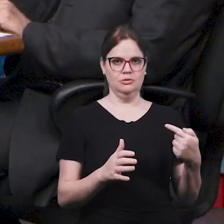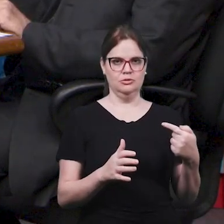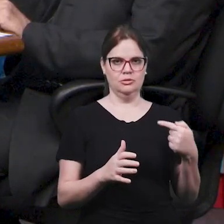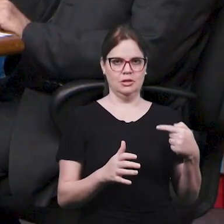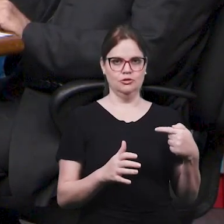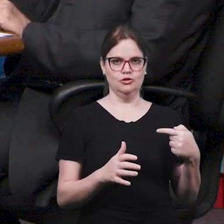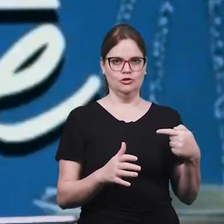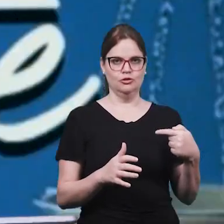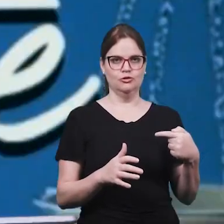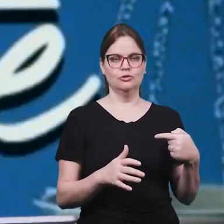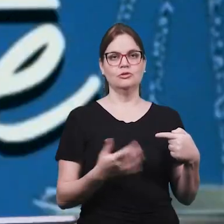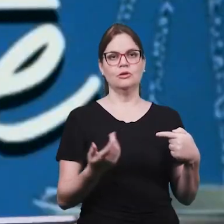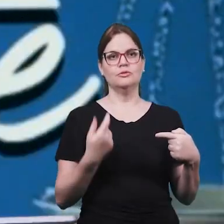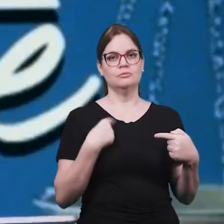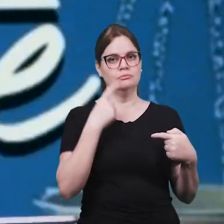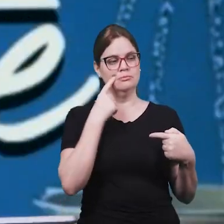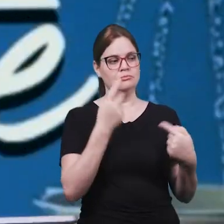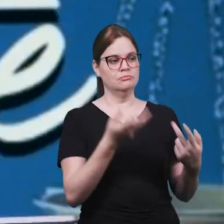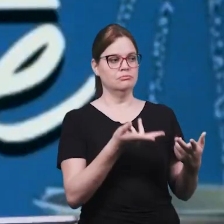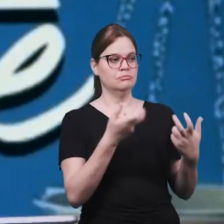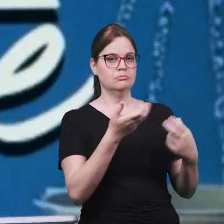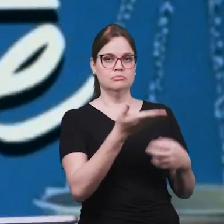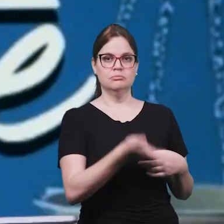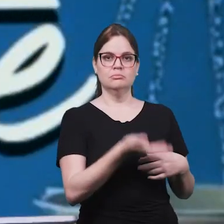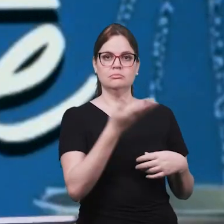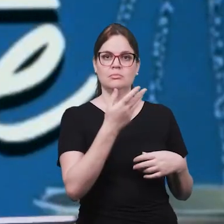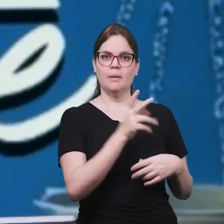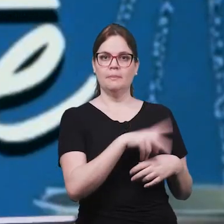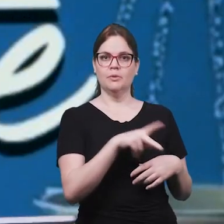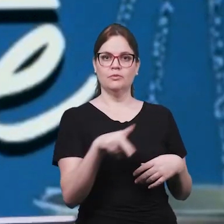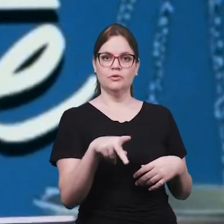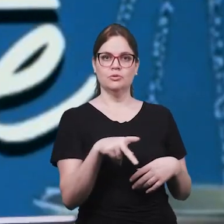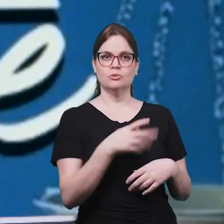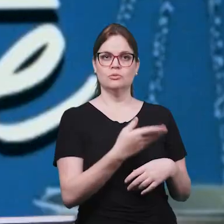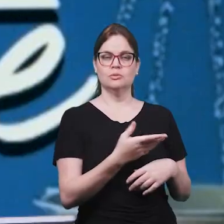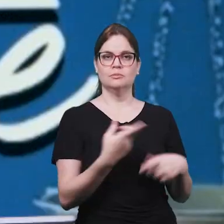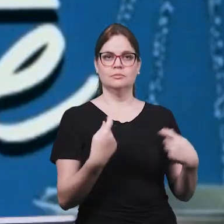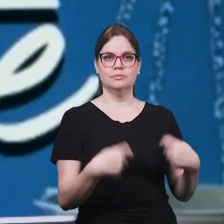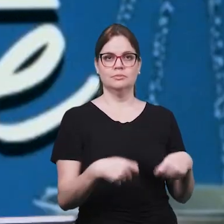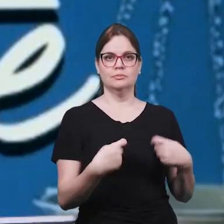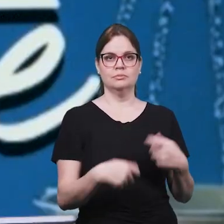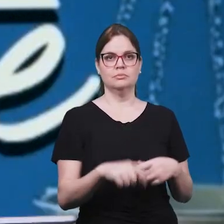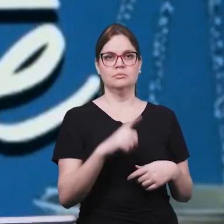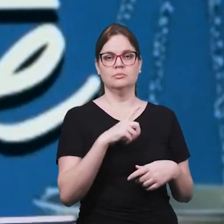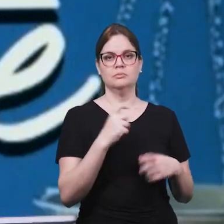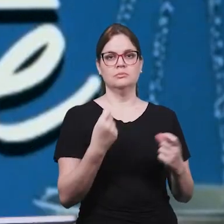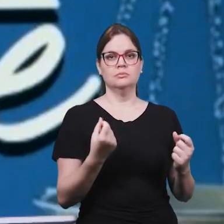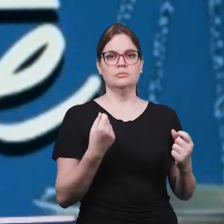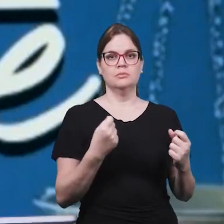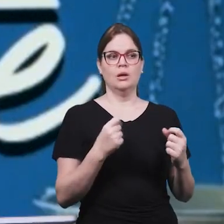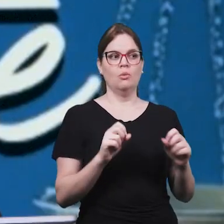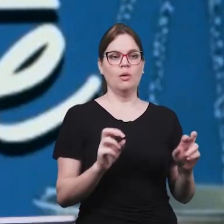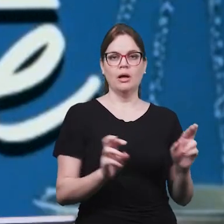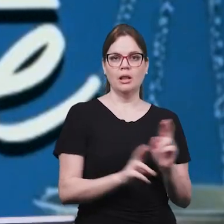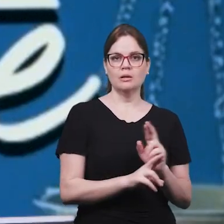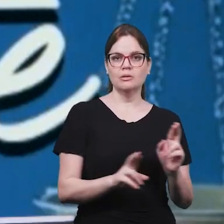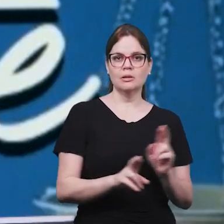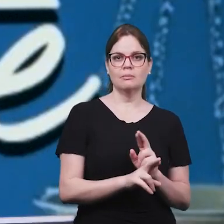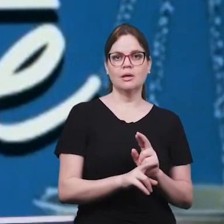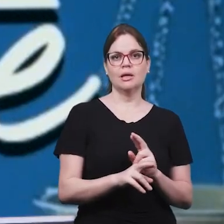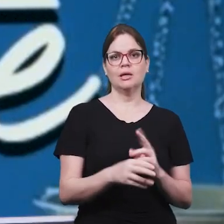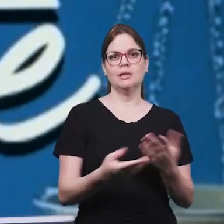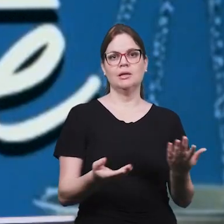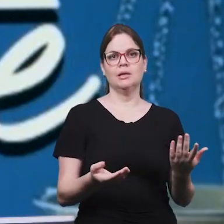anos, admite-se que essa professora tenha um tipo de